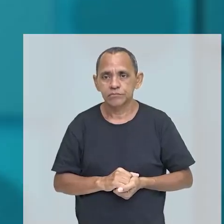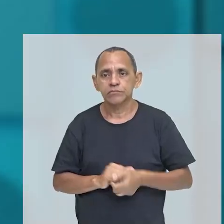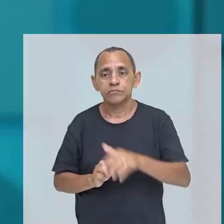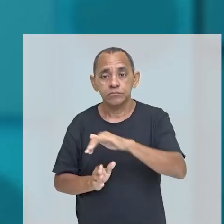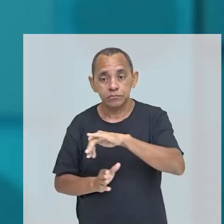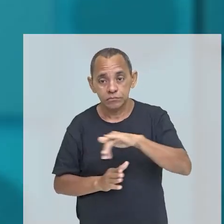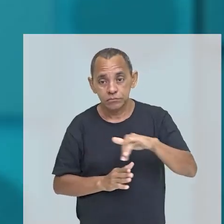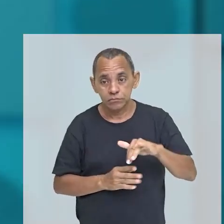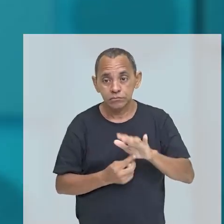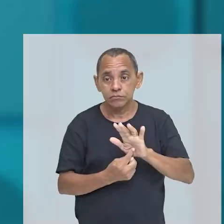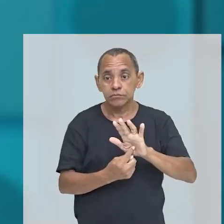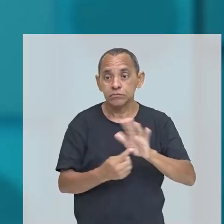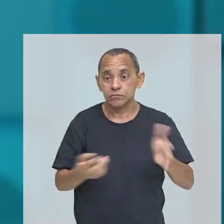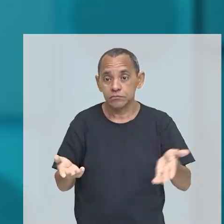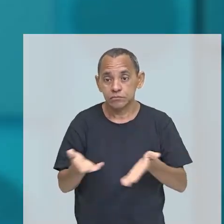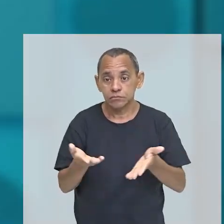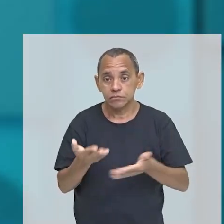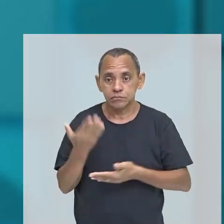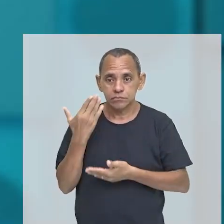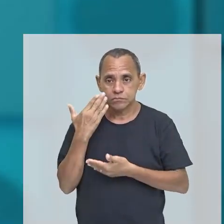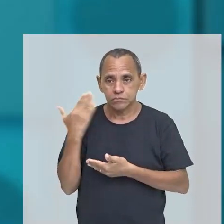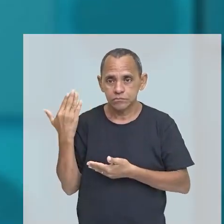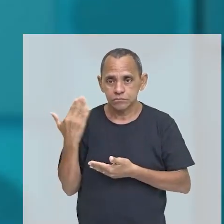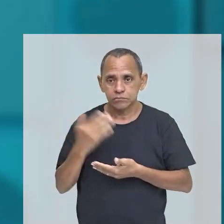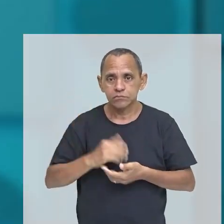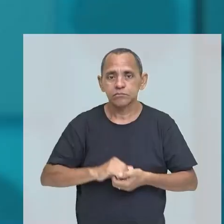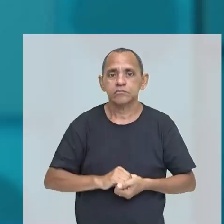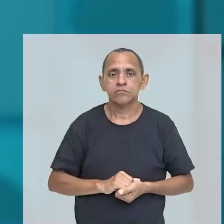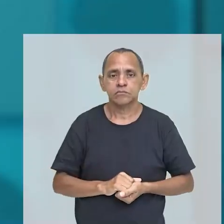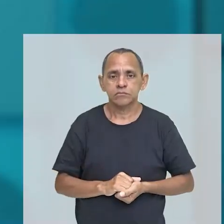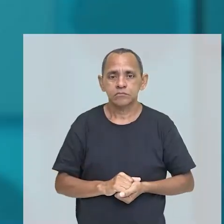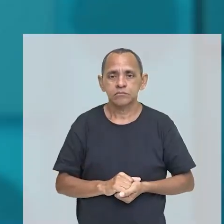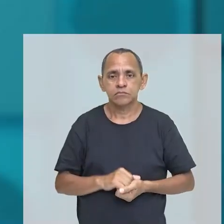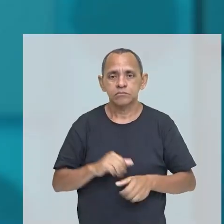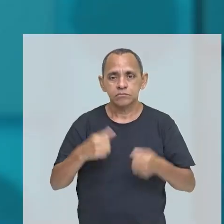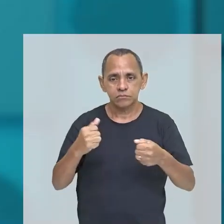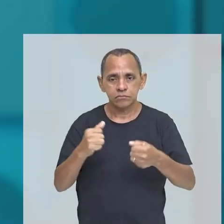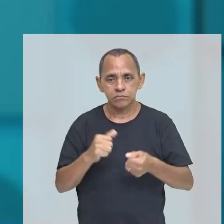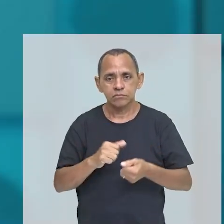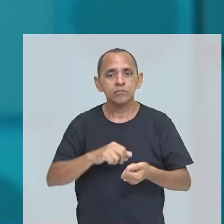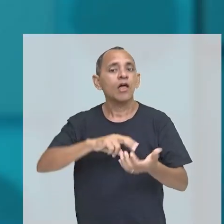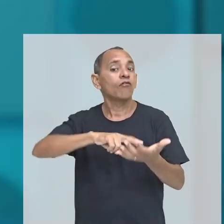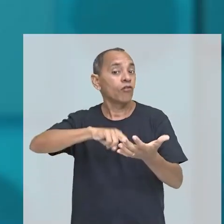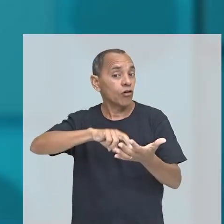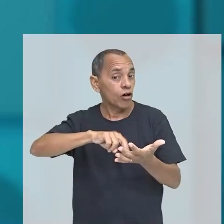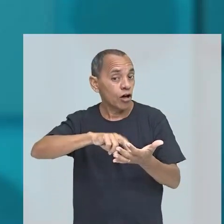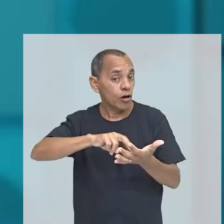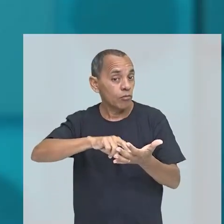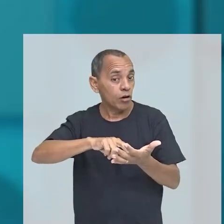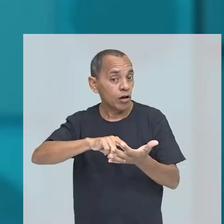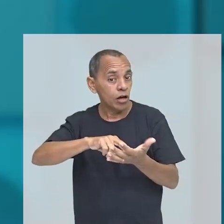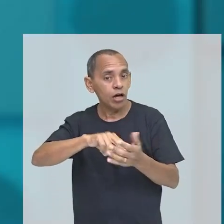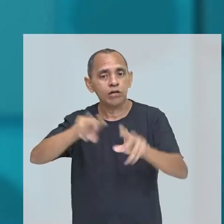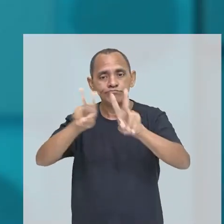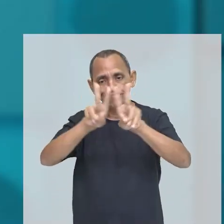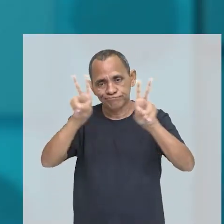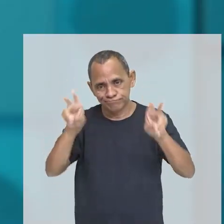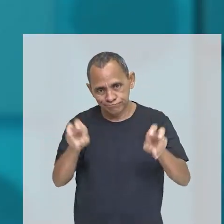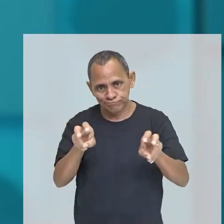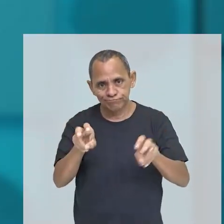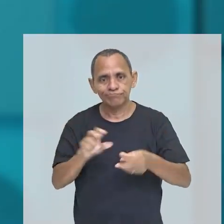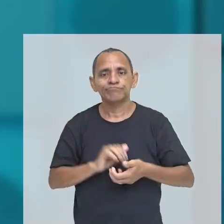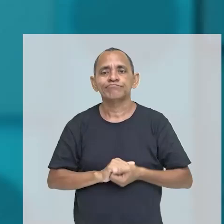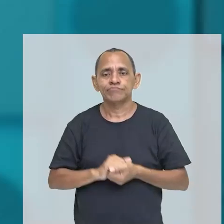para vocês agora, por favor, vão acompanhando e vão anotando aí vocabulário sobre tráfego, aliás, né? Que